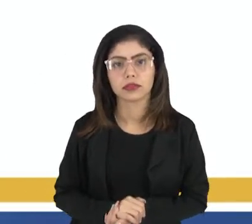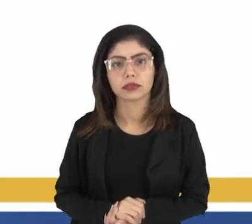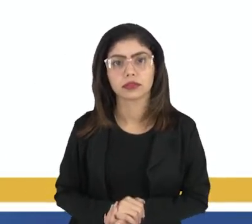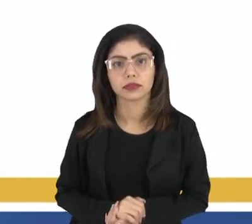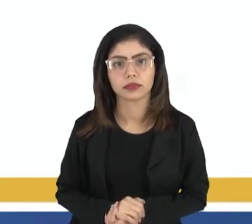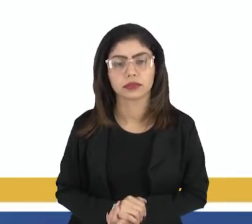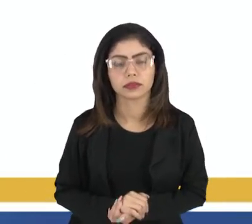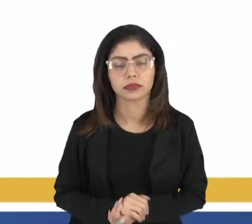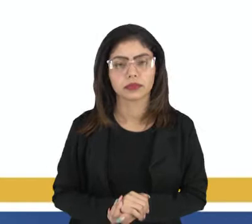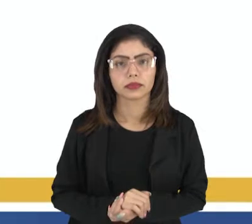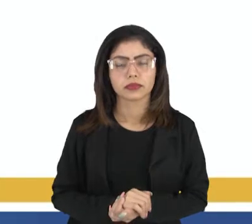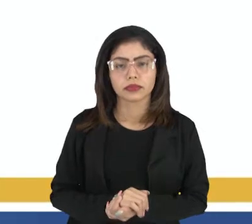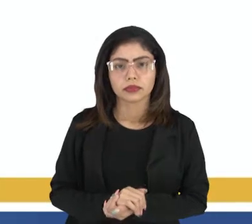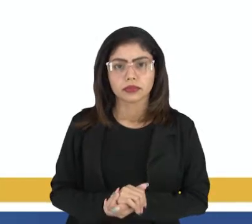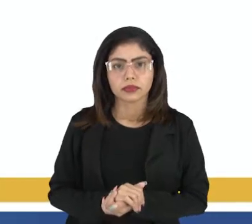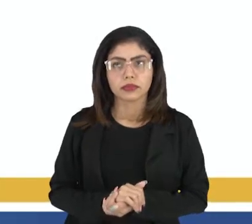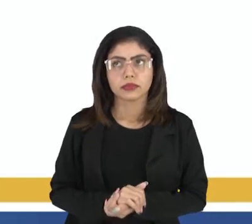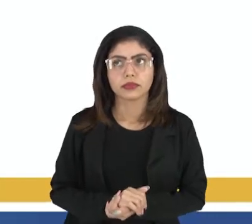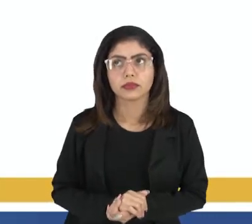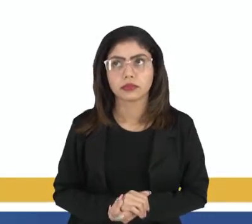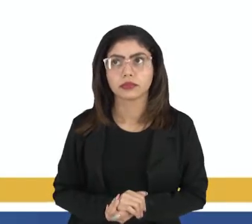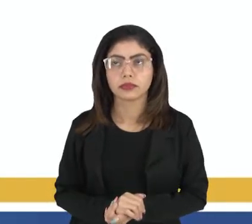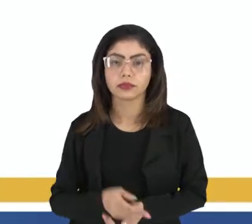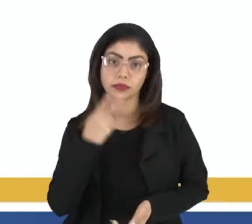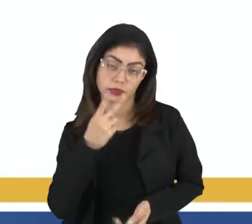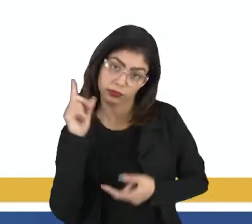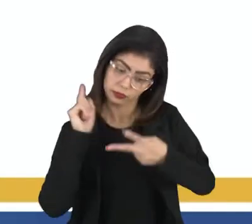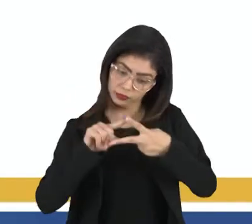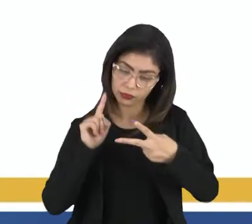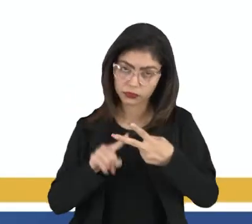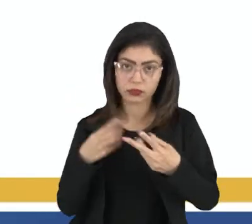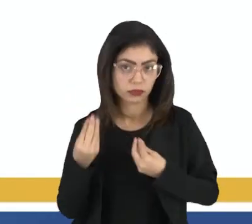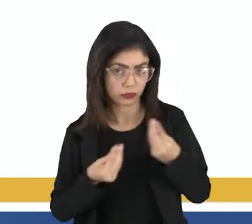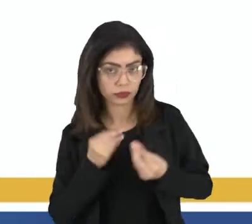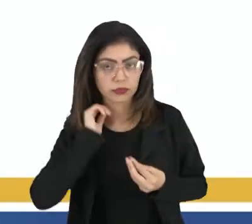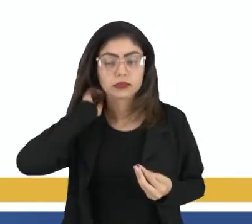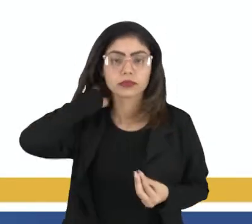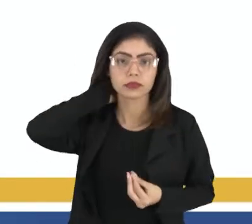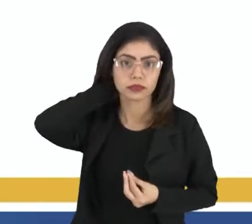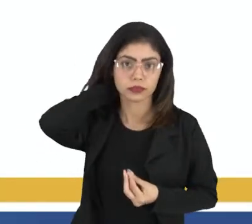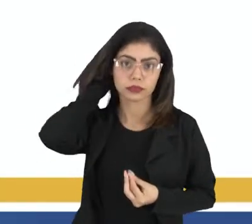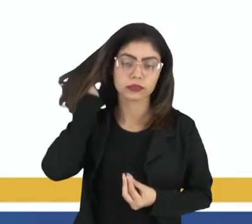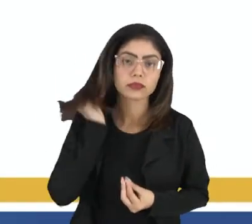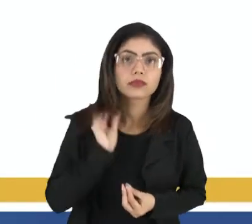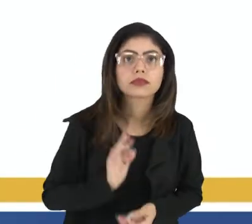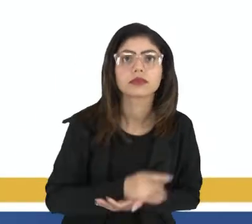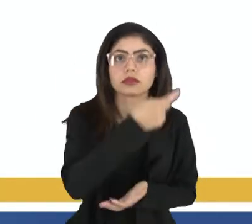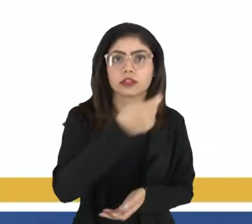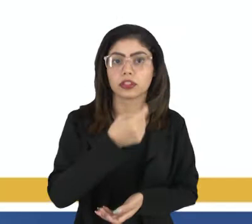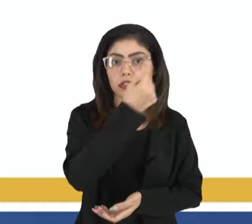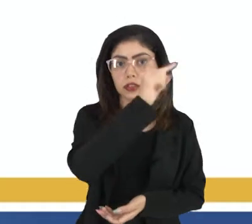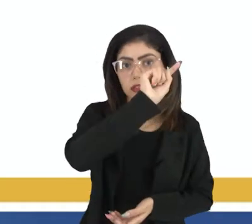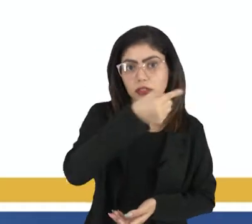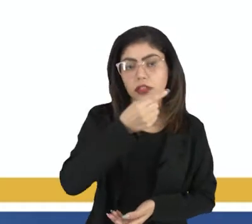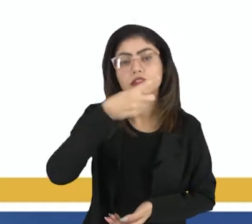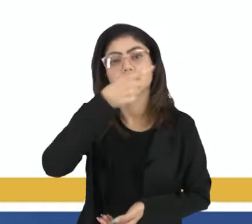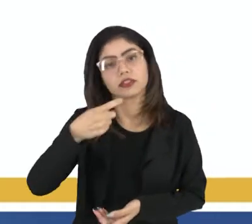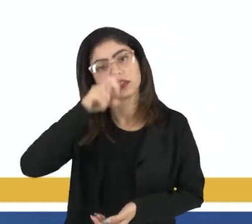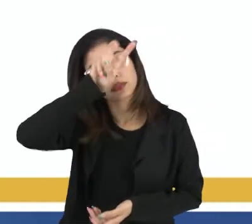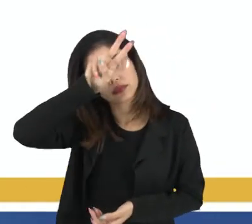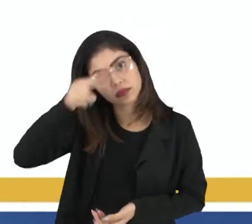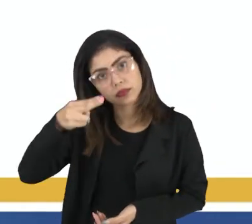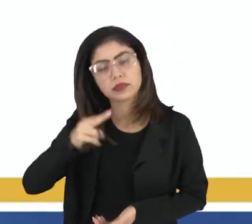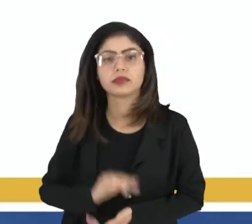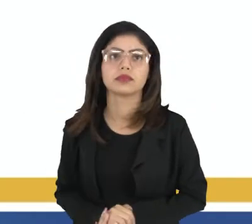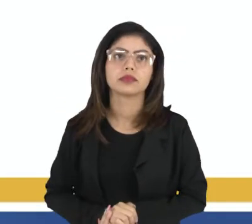x2'. Ele é dito de duas maneiras, tá? No meu caso aí eu coloquei x' e x, duas